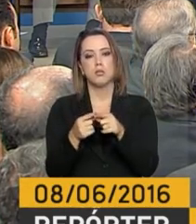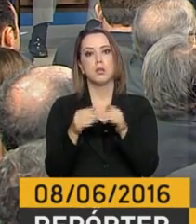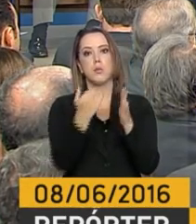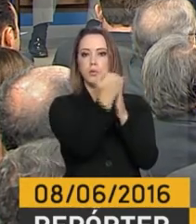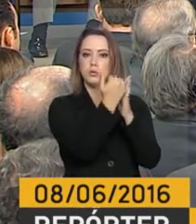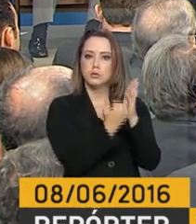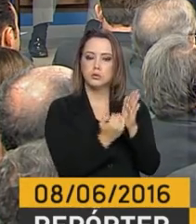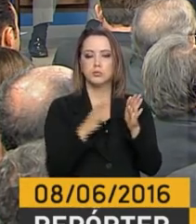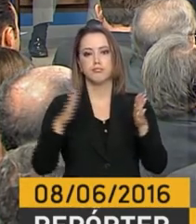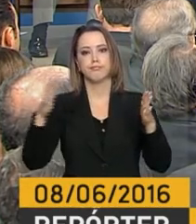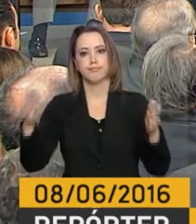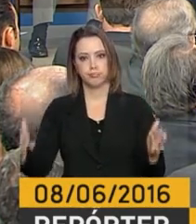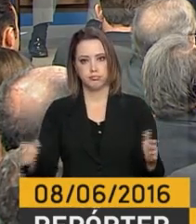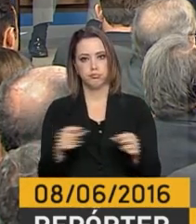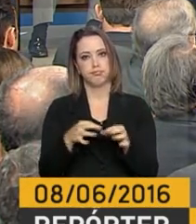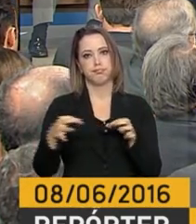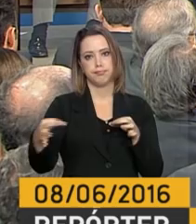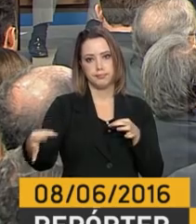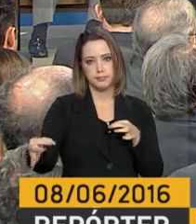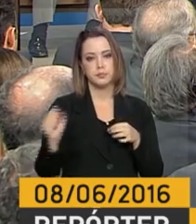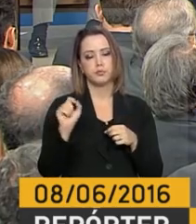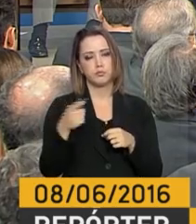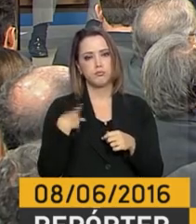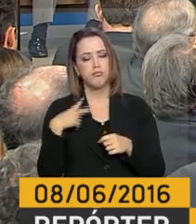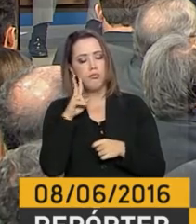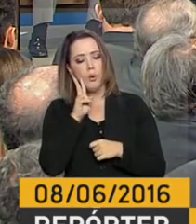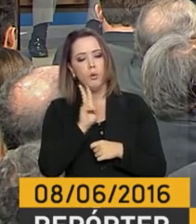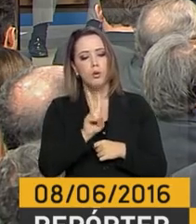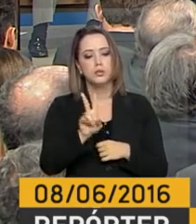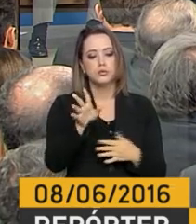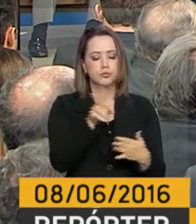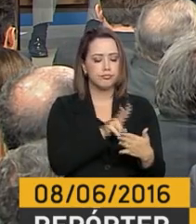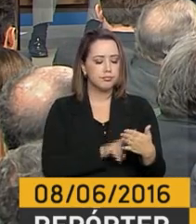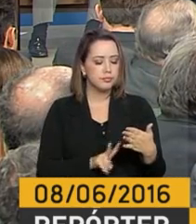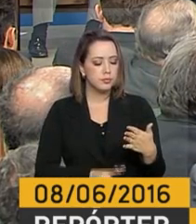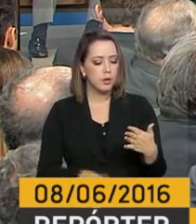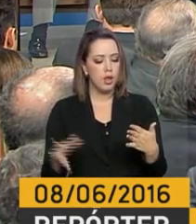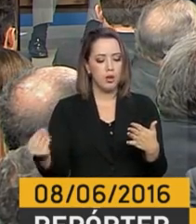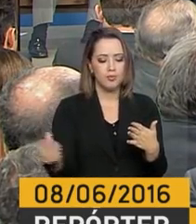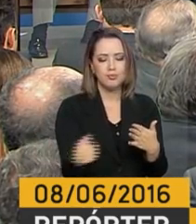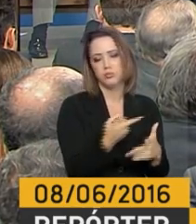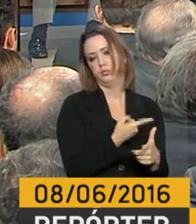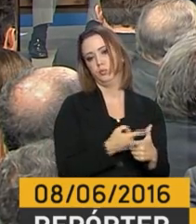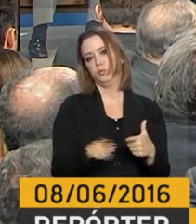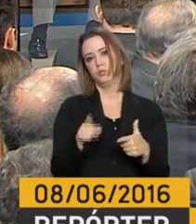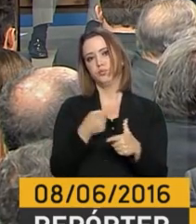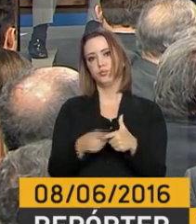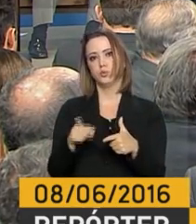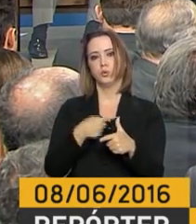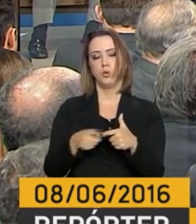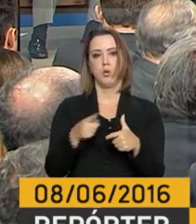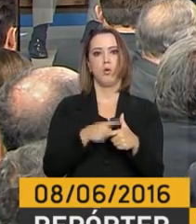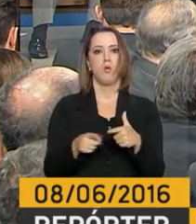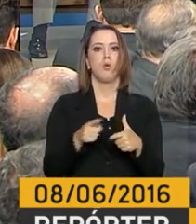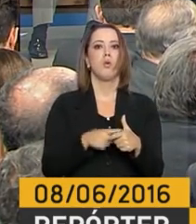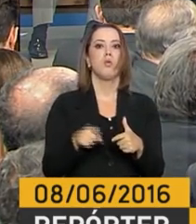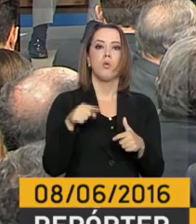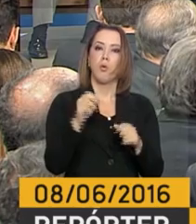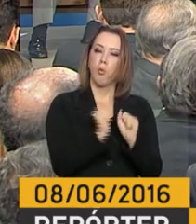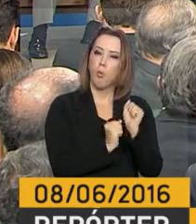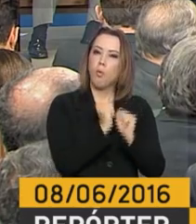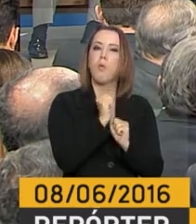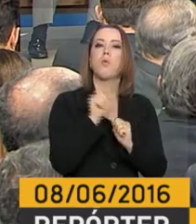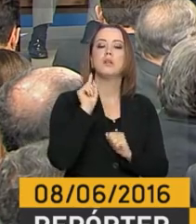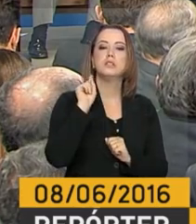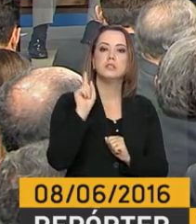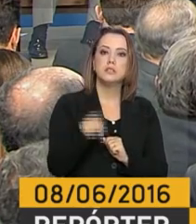notei que muitas das travas do setor produtivo pauloa podem ser